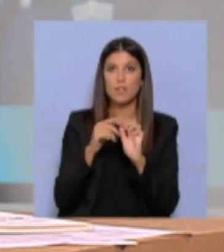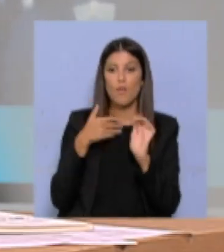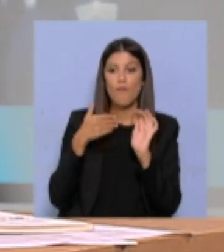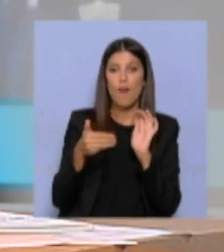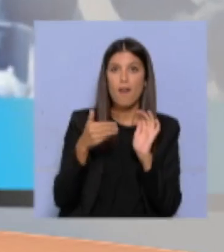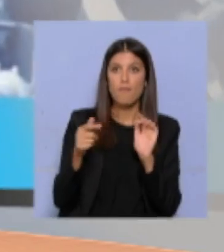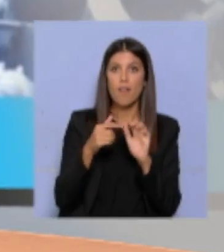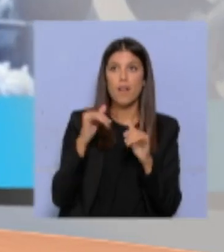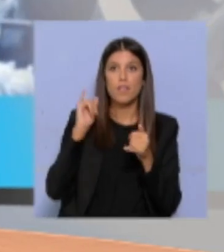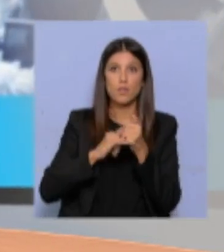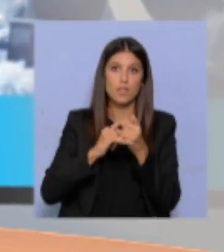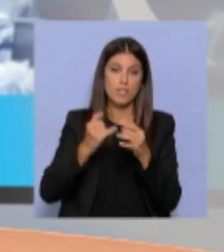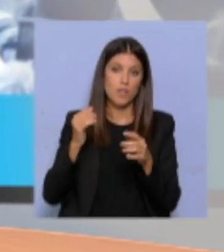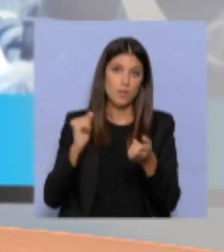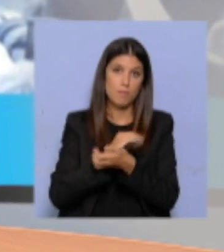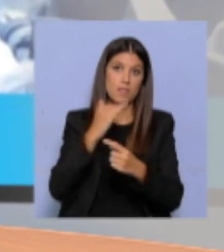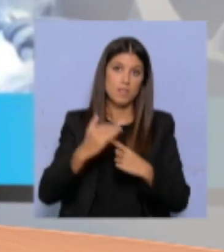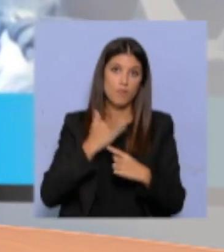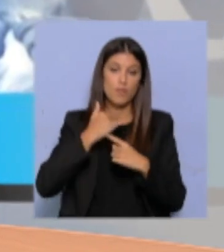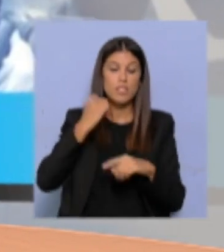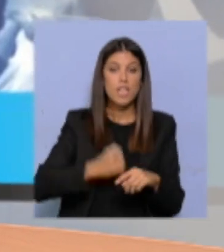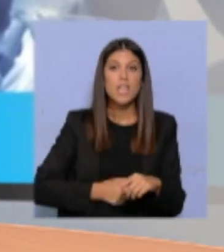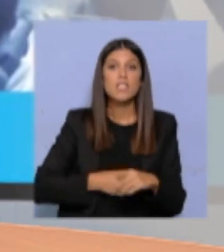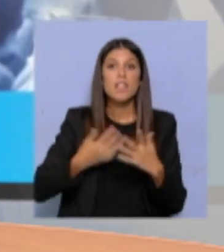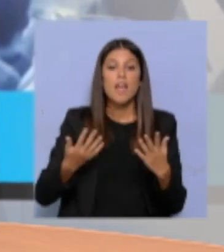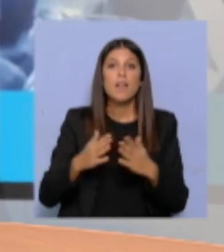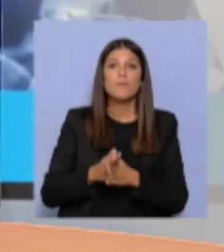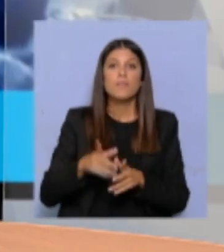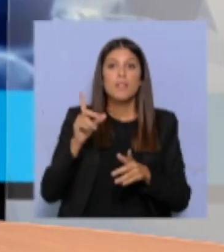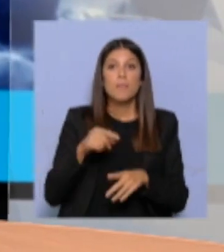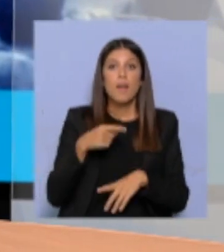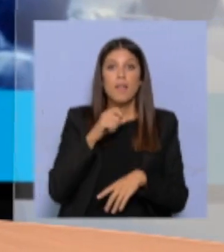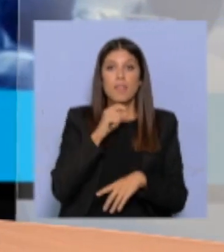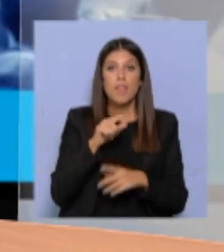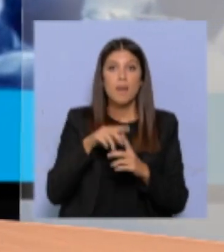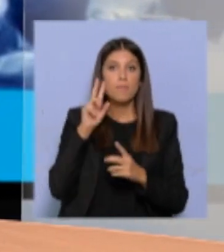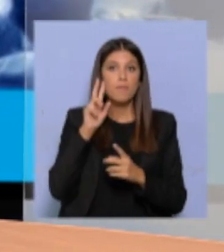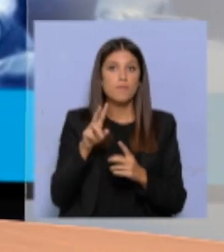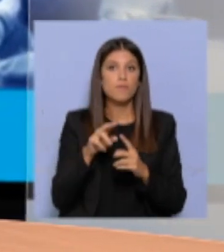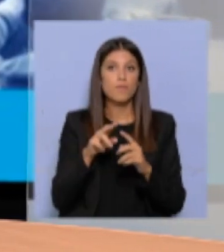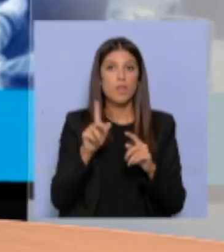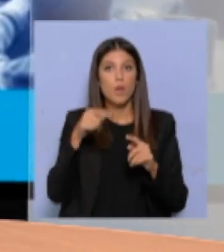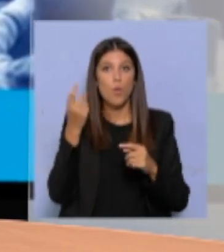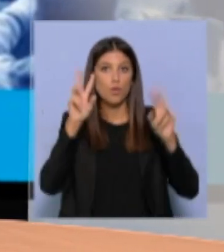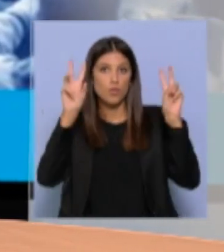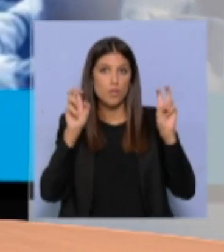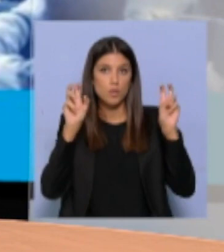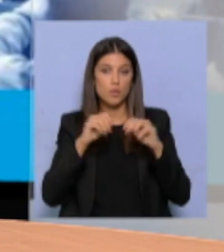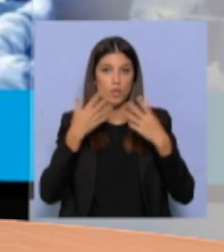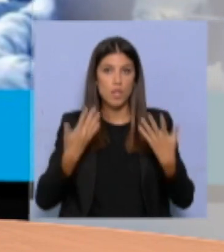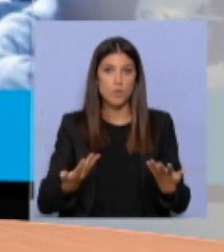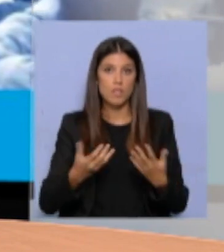da Associação de Imprensa de Inspiração Cristã. Tempo ainda para olhar outros assuntos da